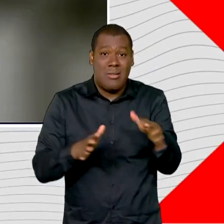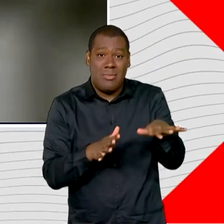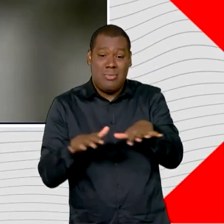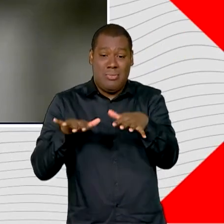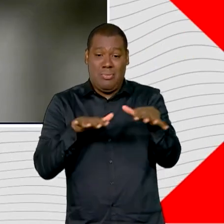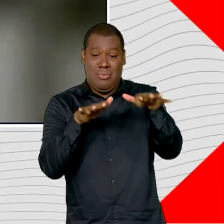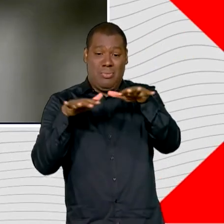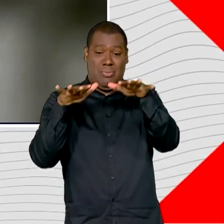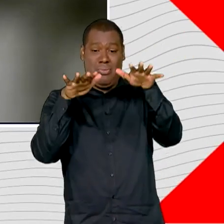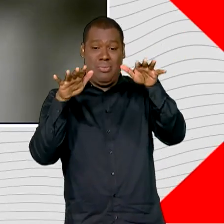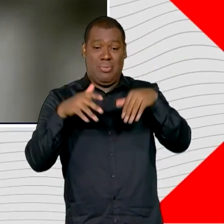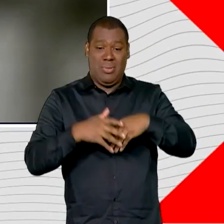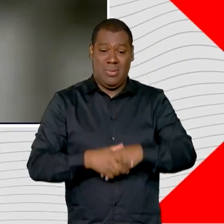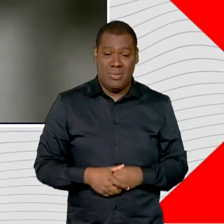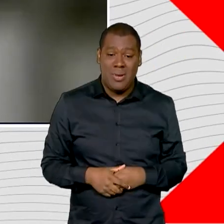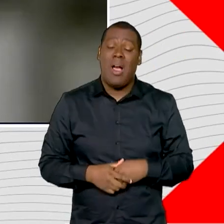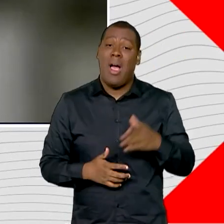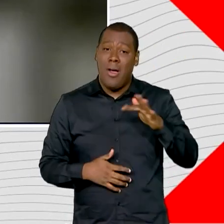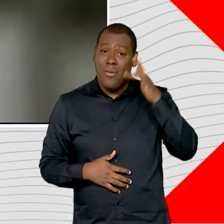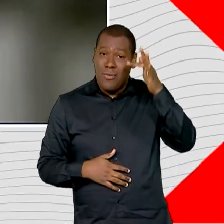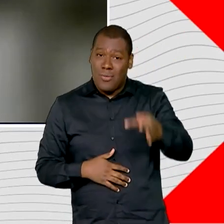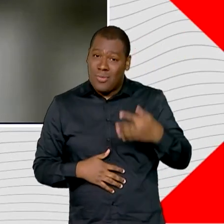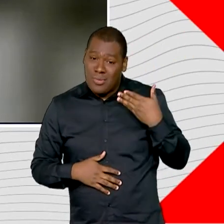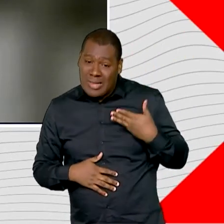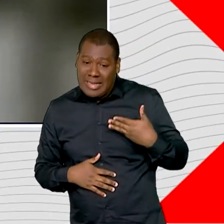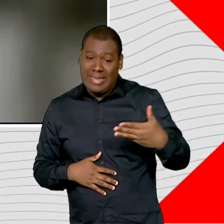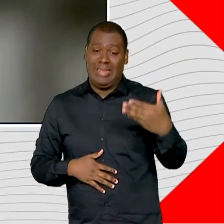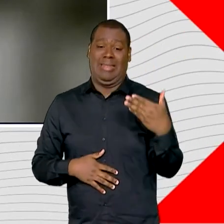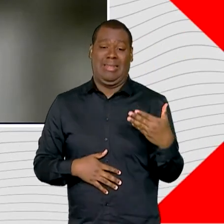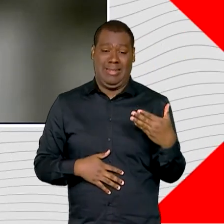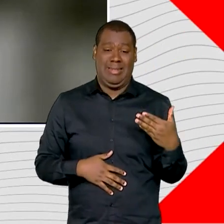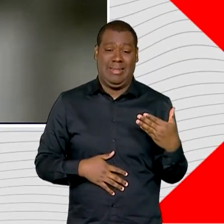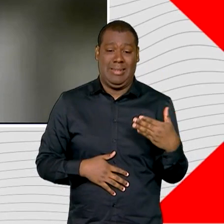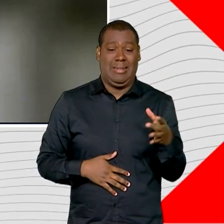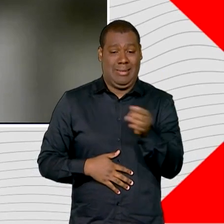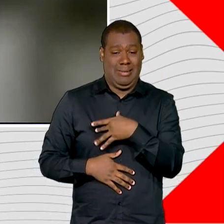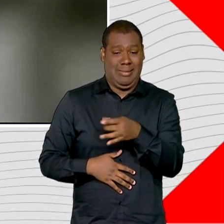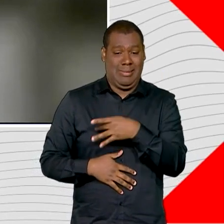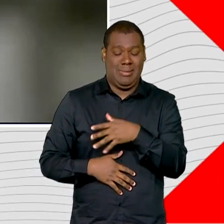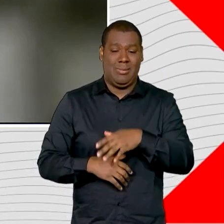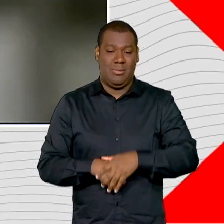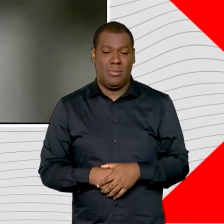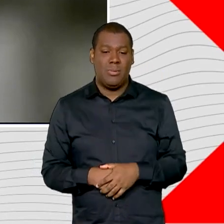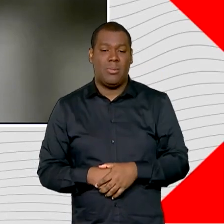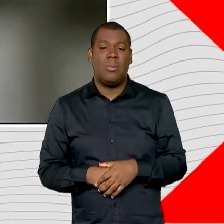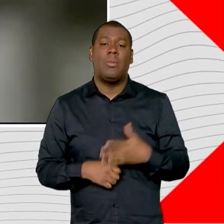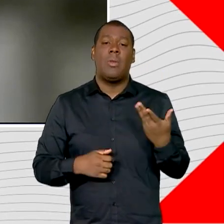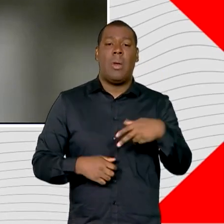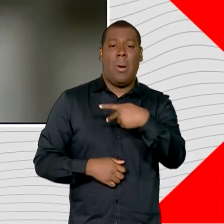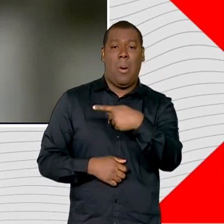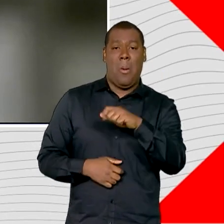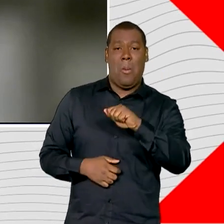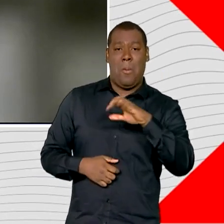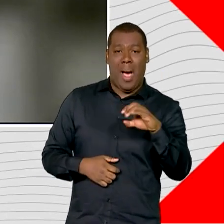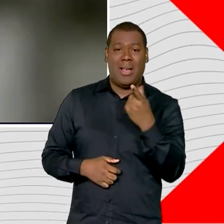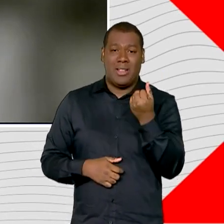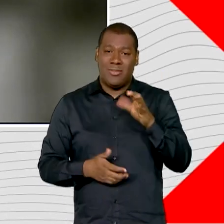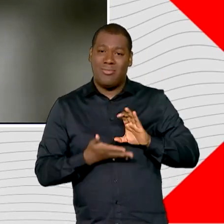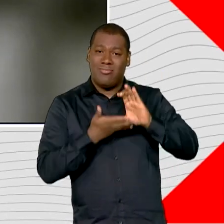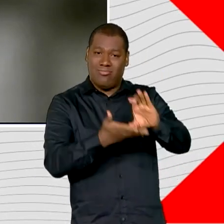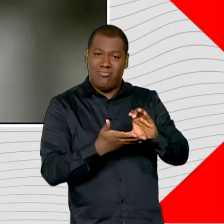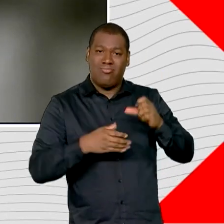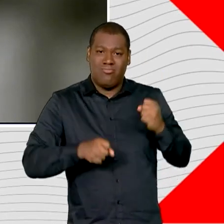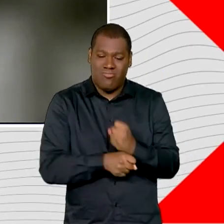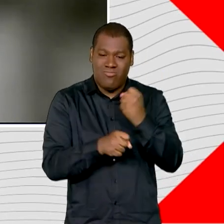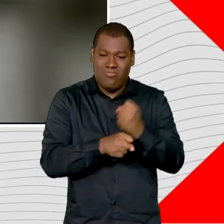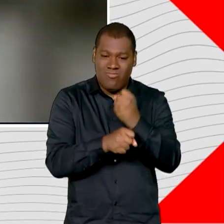próximo é complicada, né, por conta das mudanças climáticas. Nessas obras do PAC, as obras que vão ser anunciadas